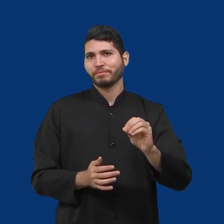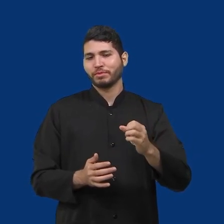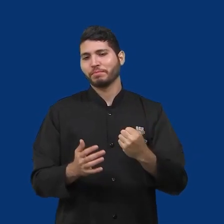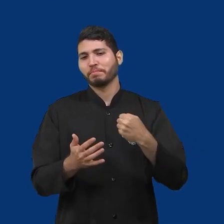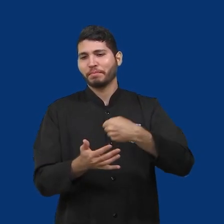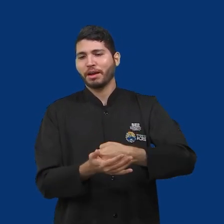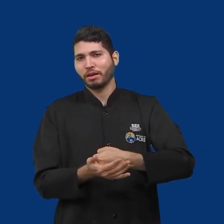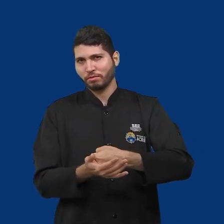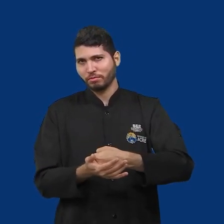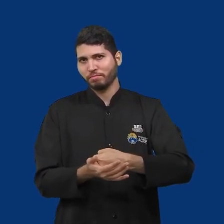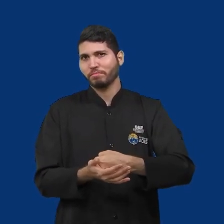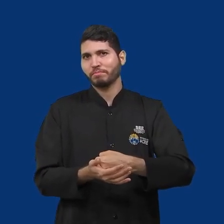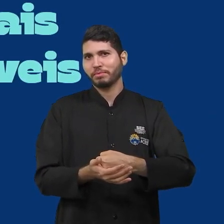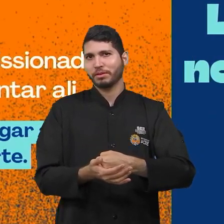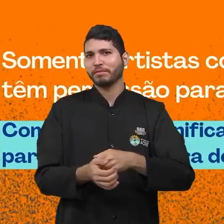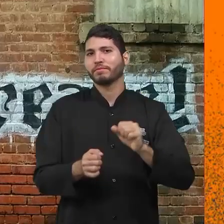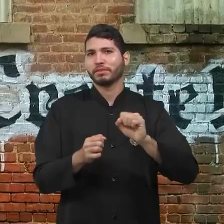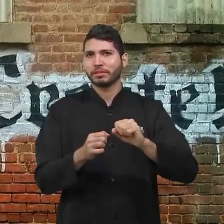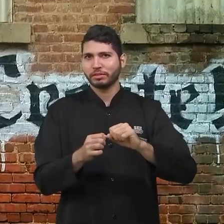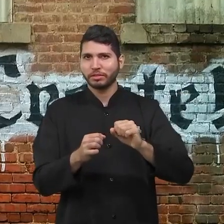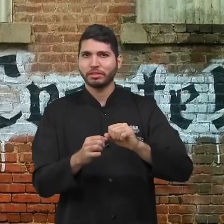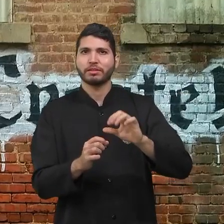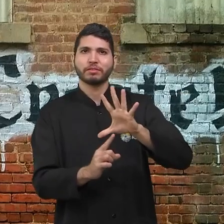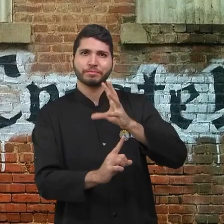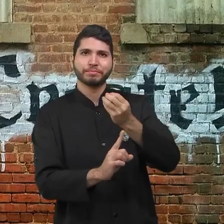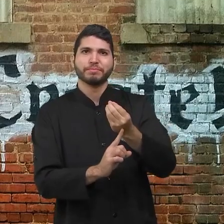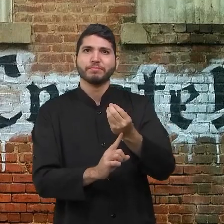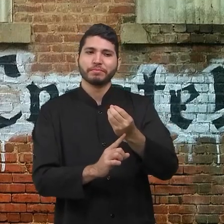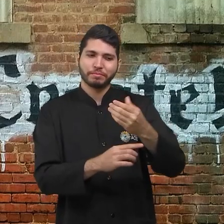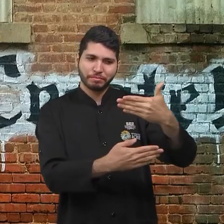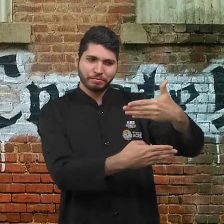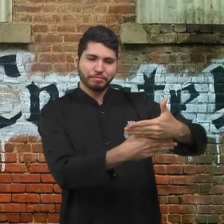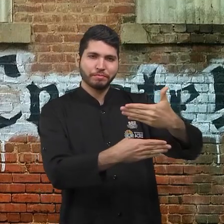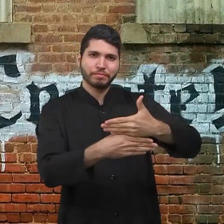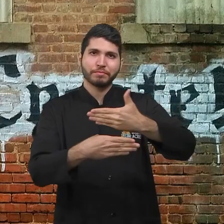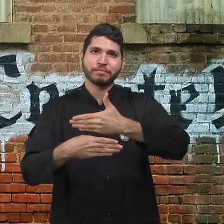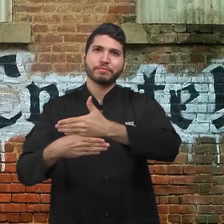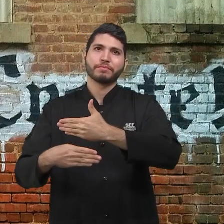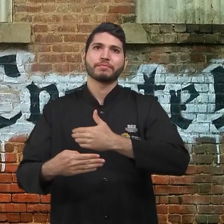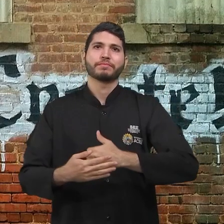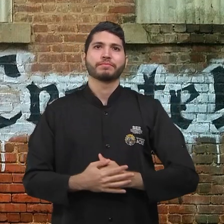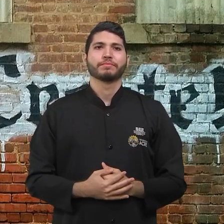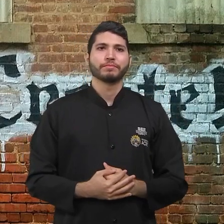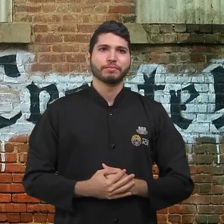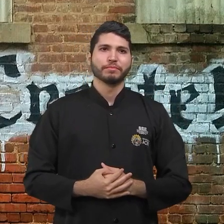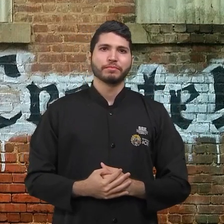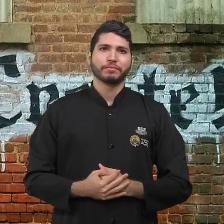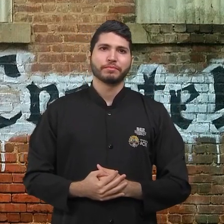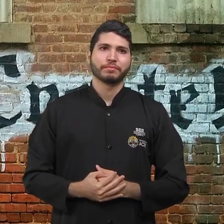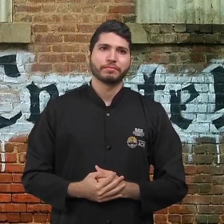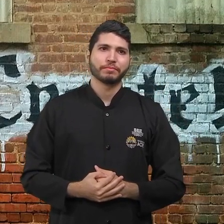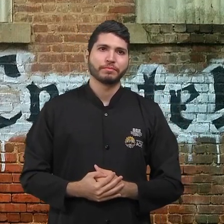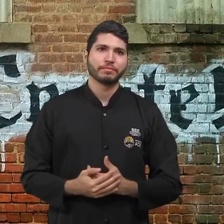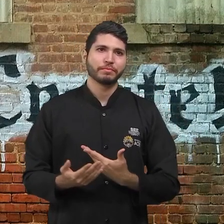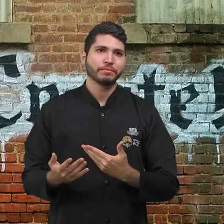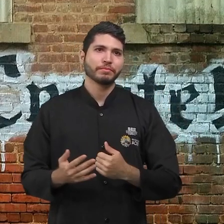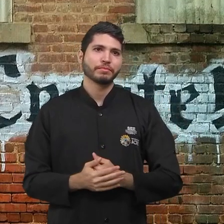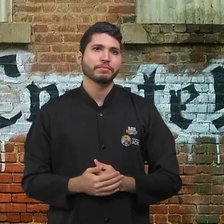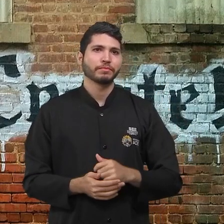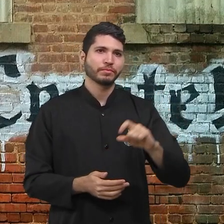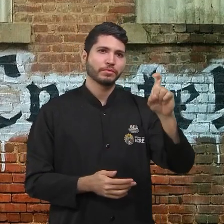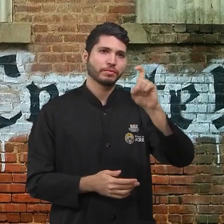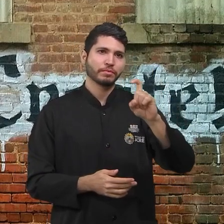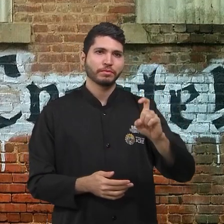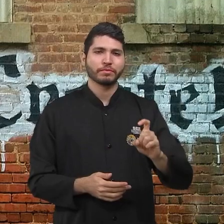aí é 1990. Aí o grafite e a transformação social, gente. Ele traz